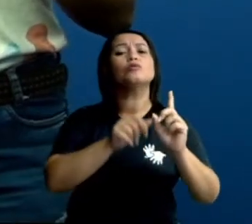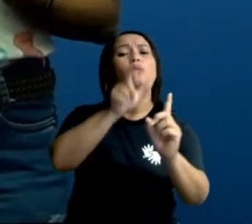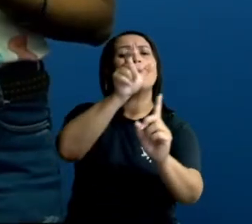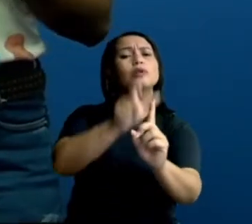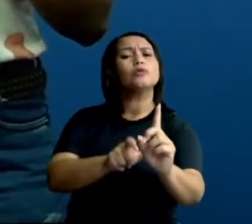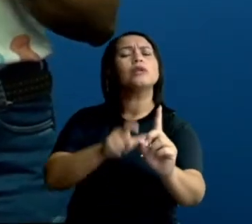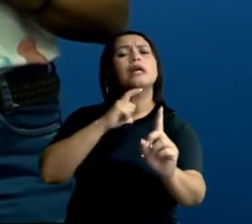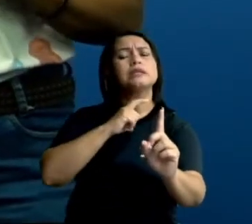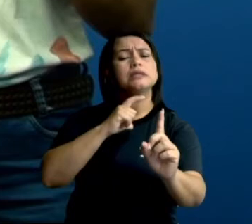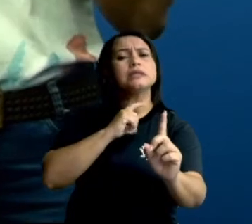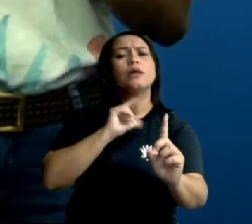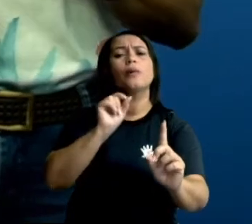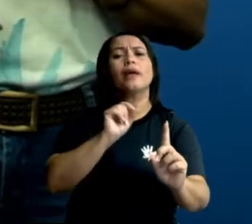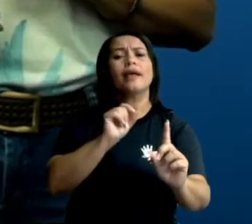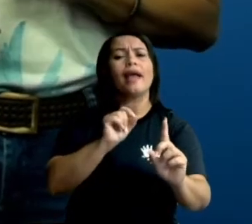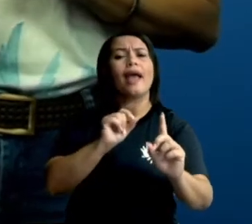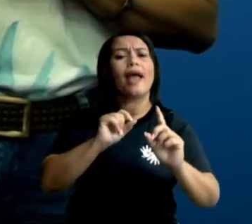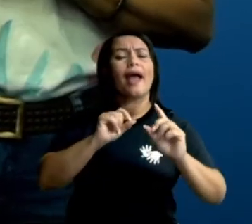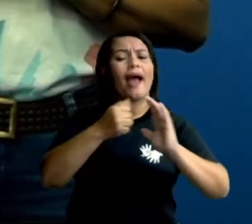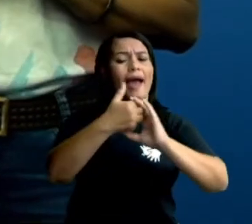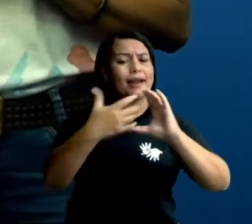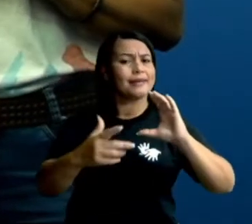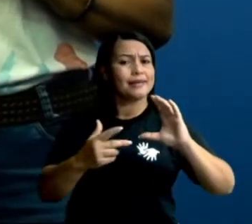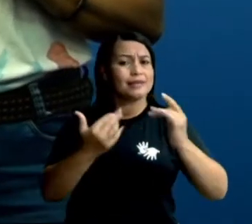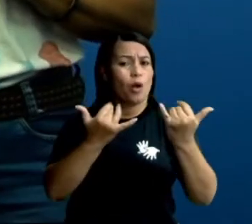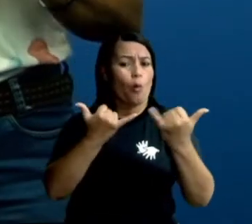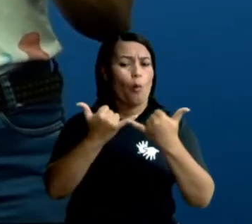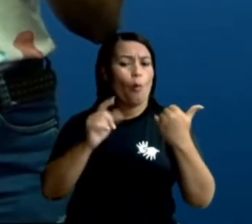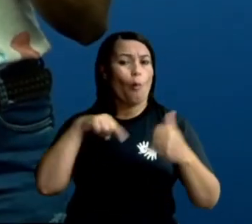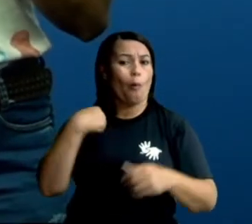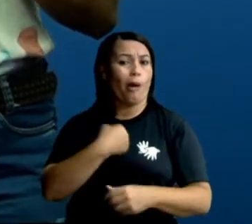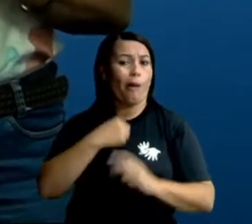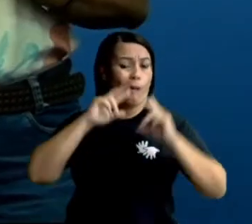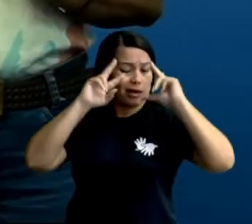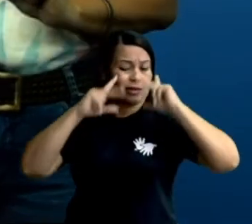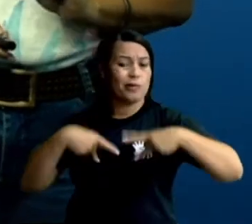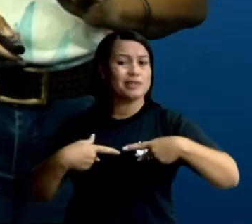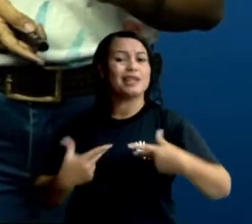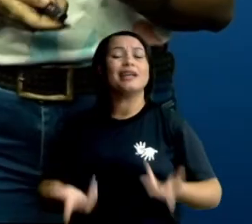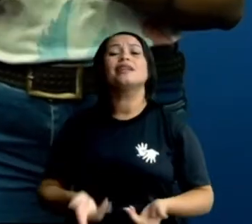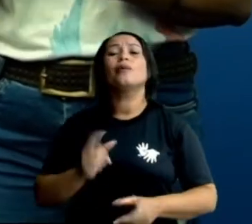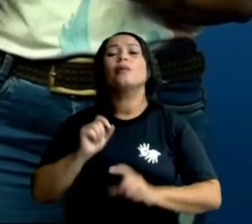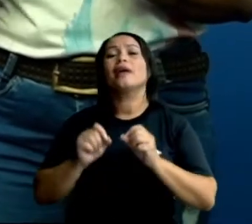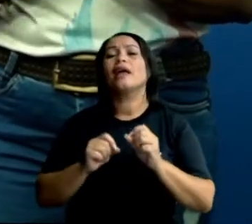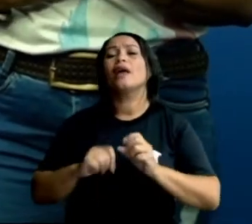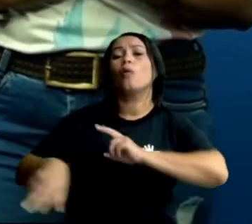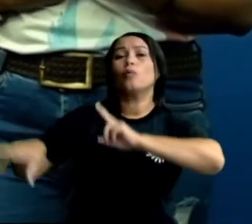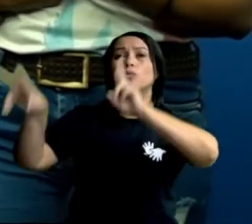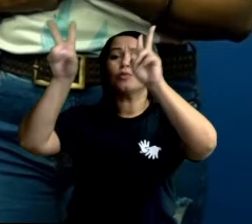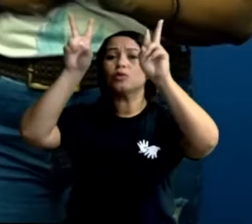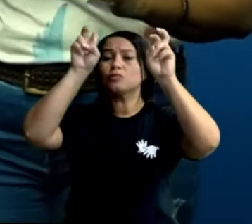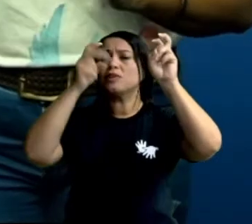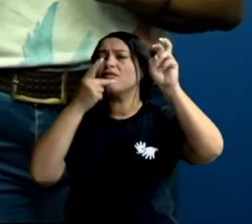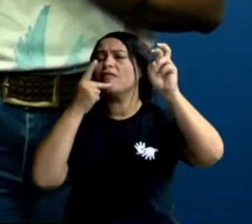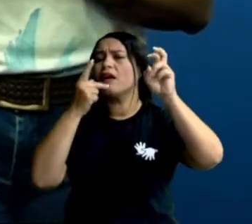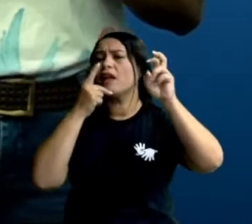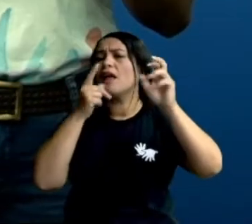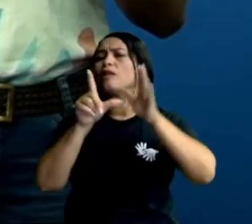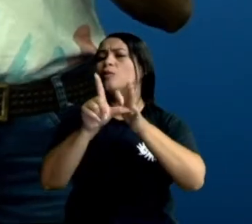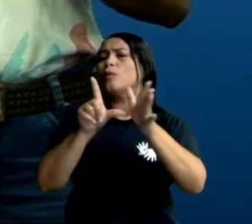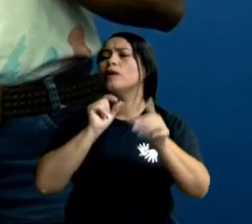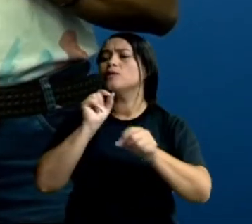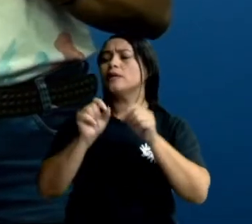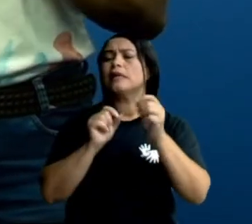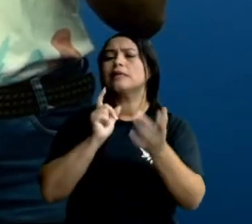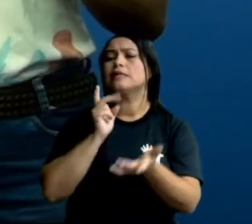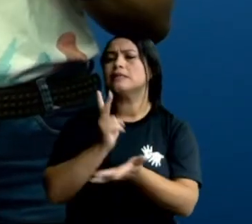eles apresentam as características semelhantes à nossa. E os títulos, como eu já falei anteriormente, sempre